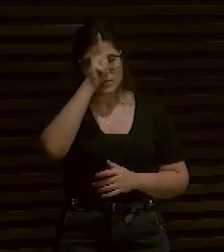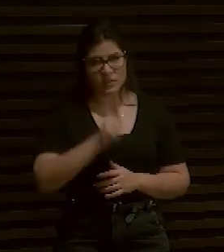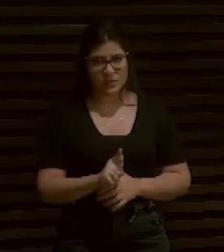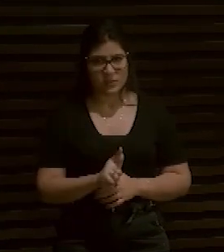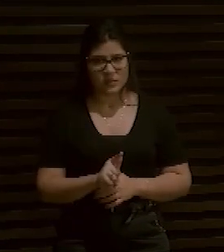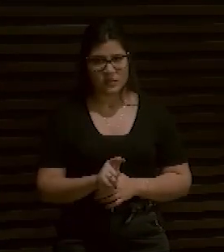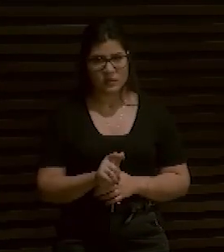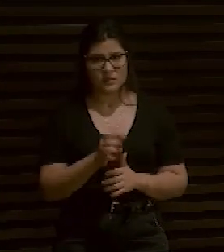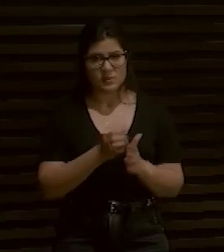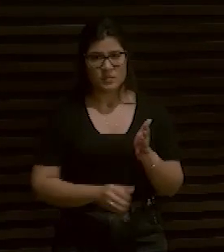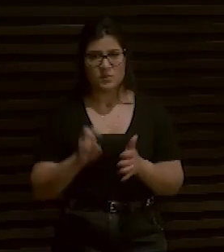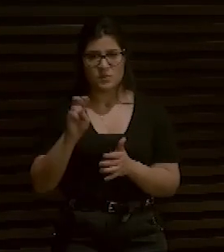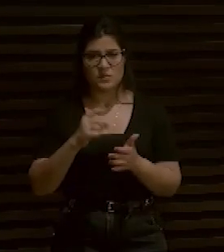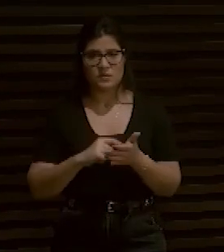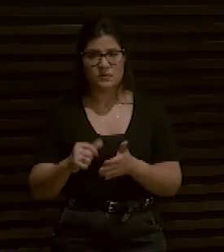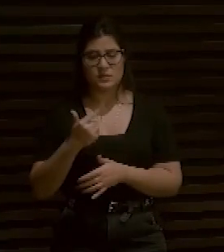verso 22.